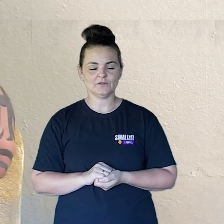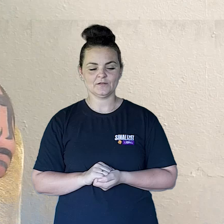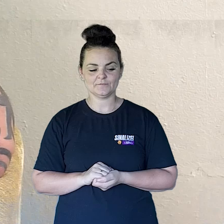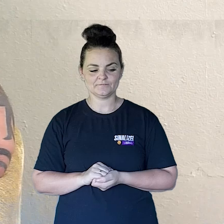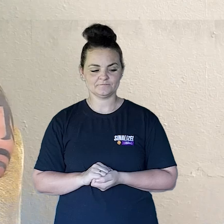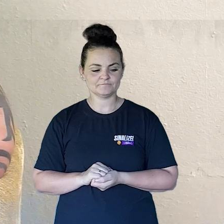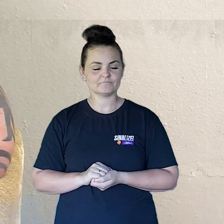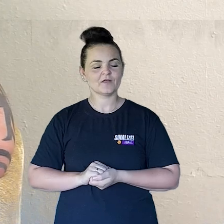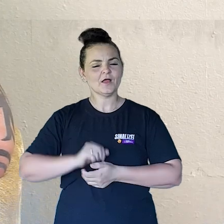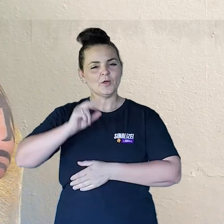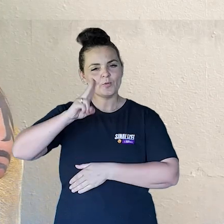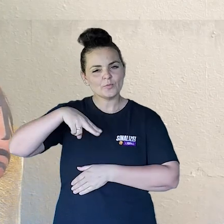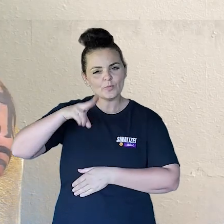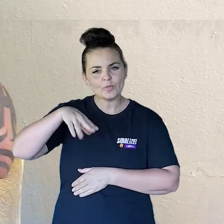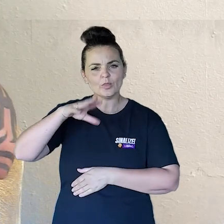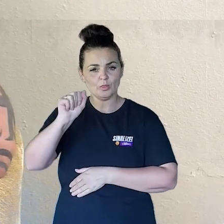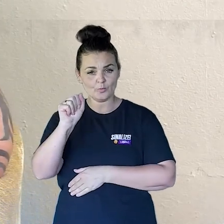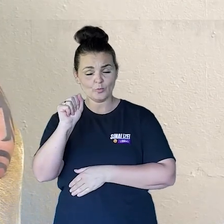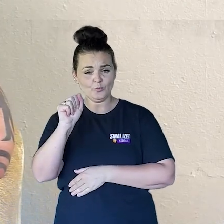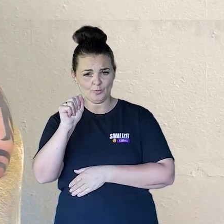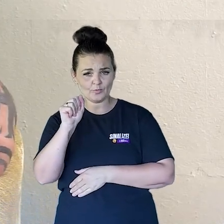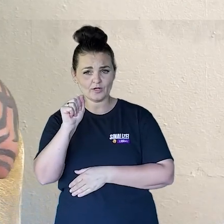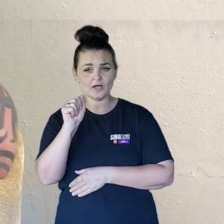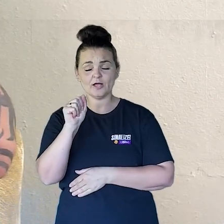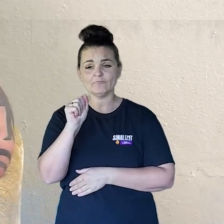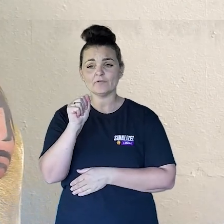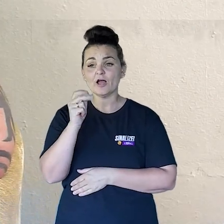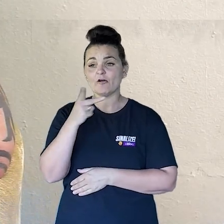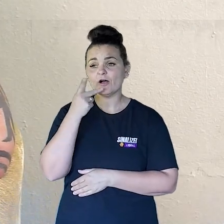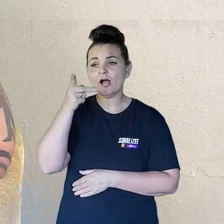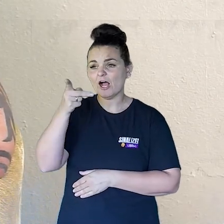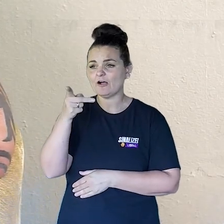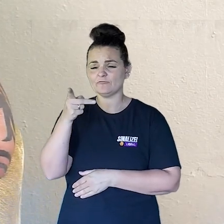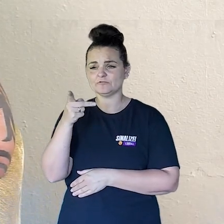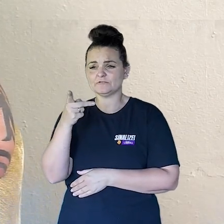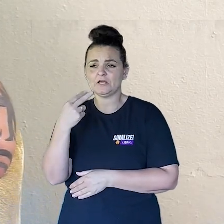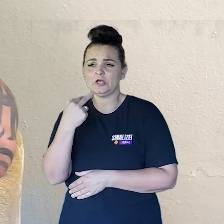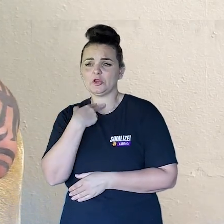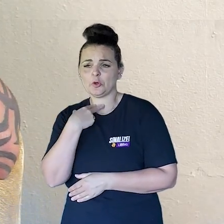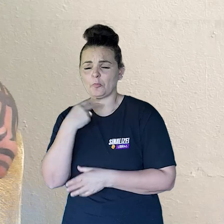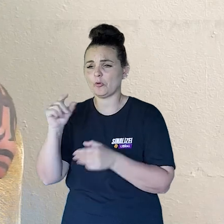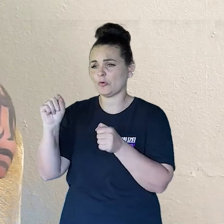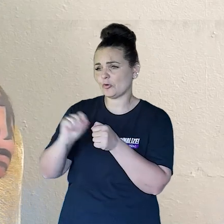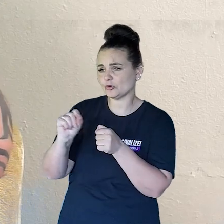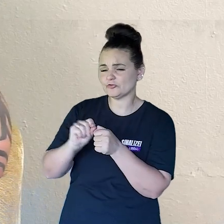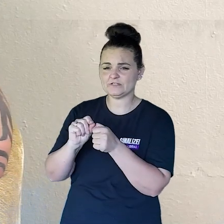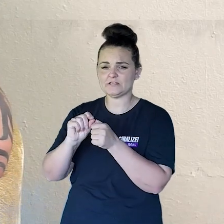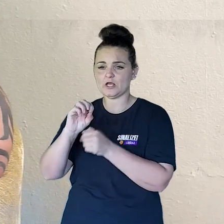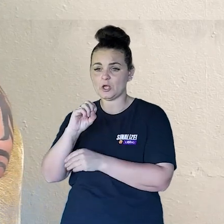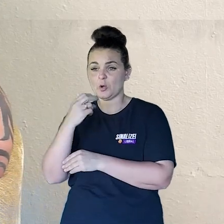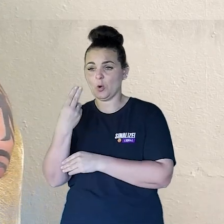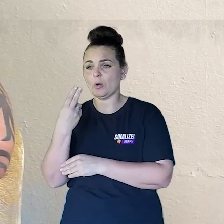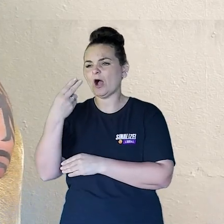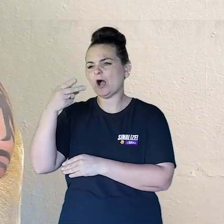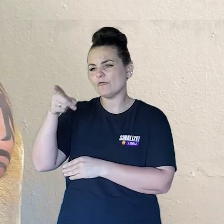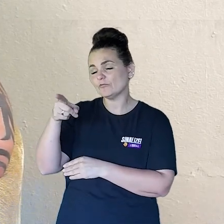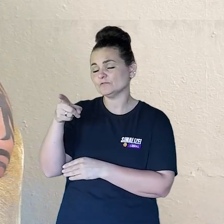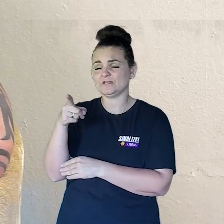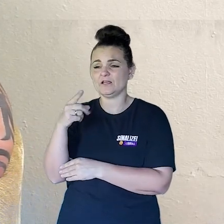Nunca deixe que ninguém fale para você qual é o seu limite. Nunca deixe que ninguém fale para